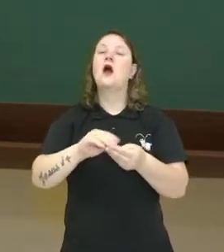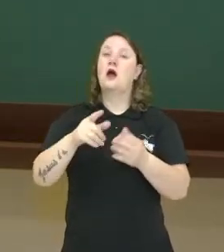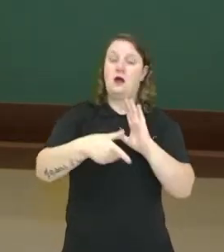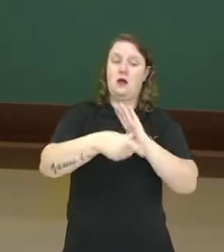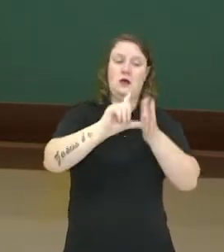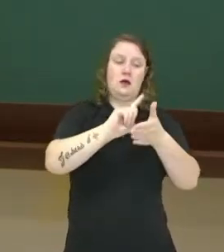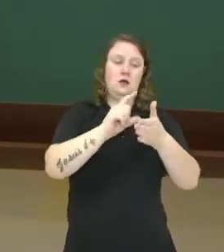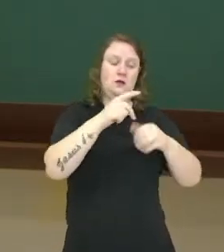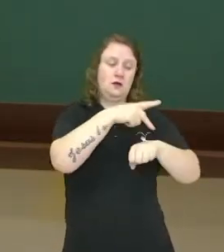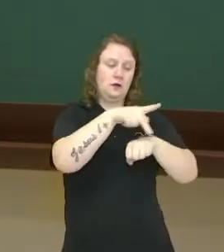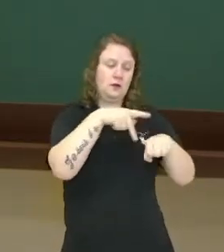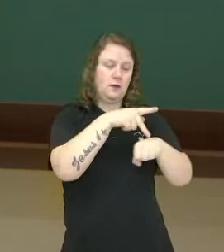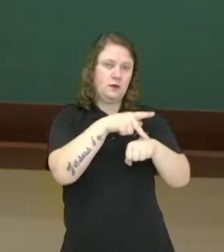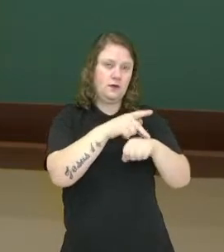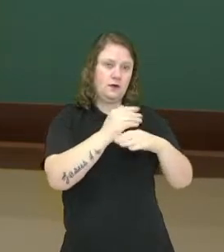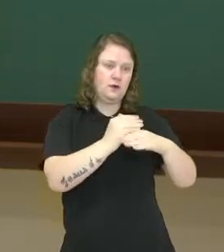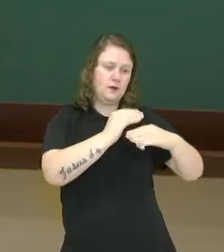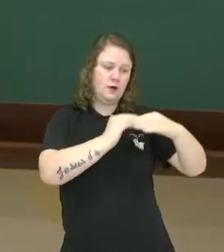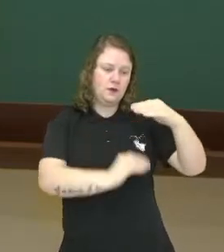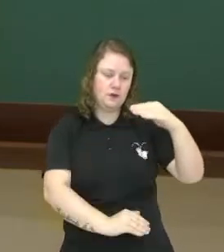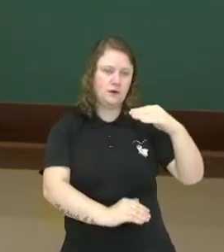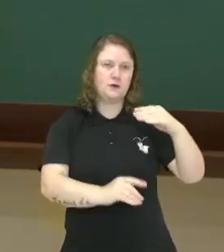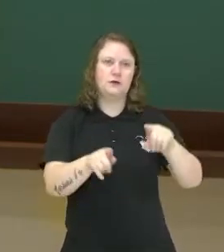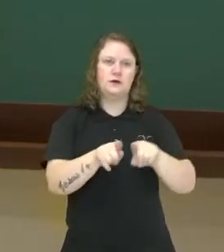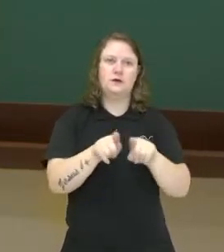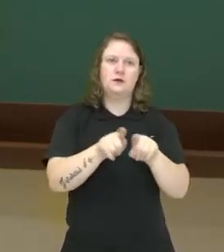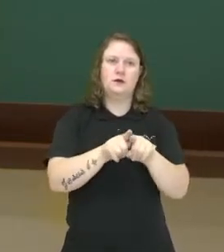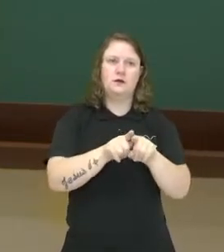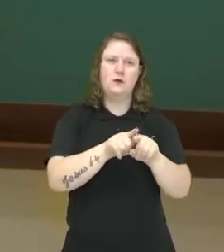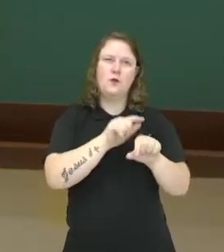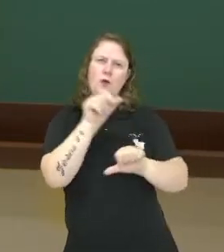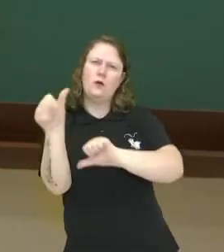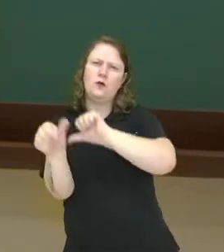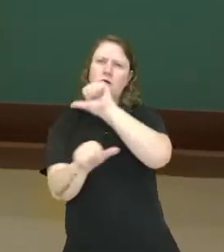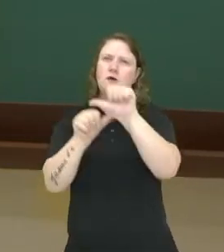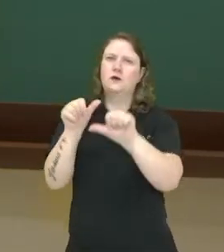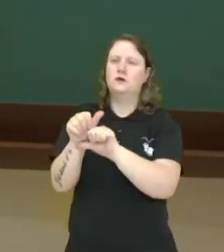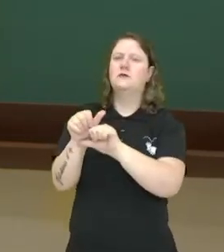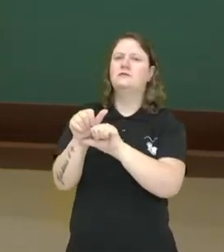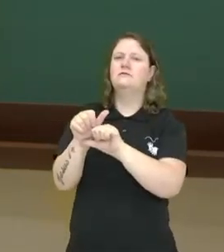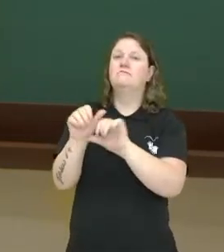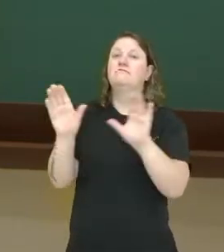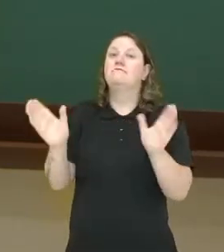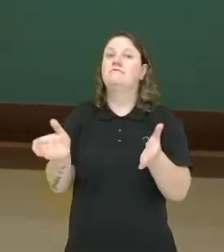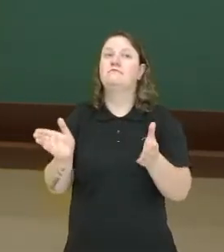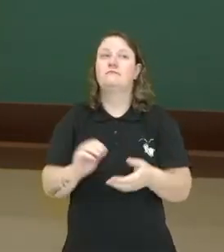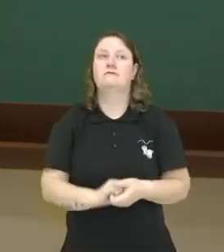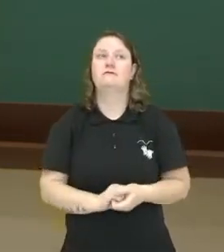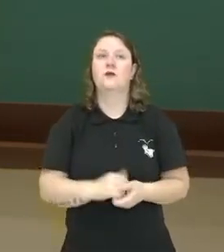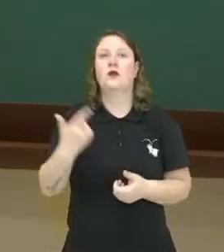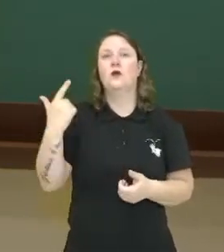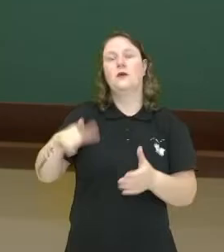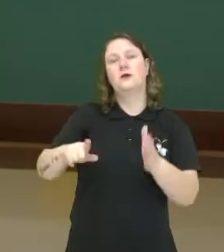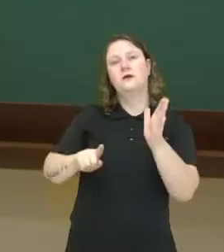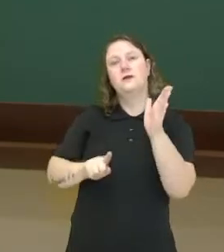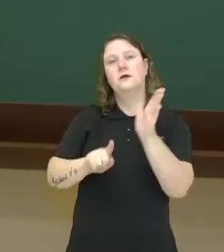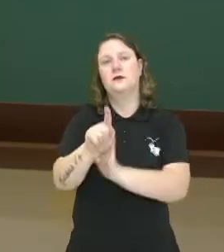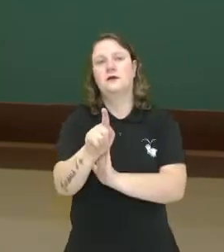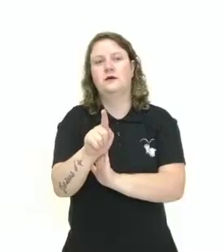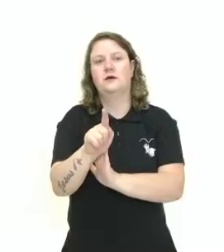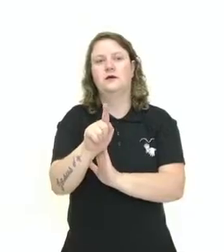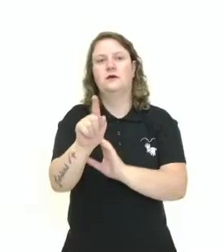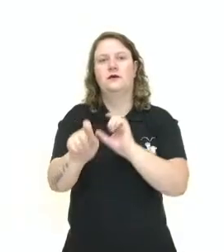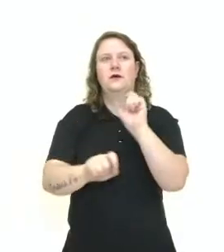ser um país menos desenvolvido e passa a ser uma potência emergente? E outra perguntinha ali, quais